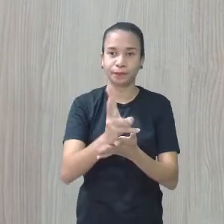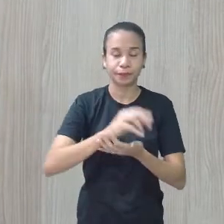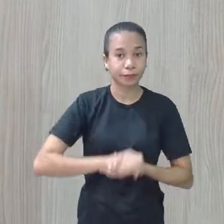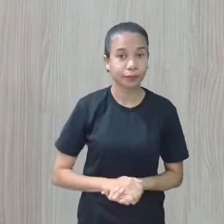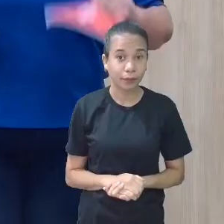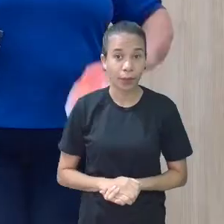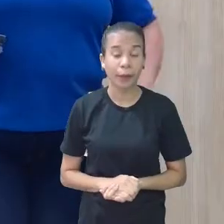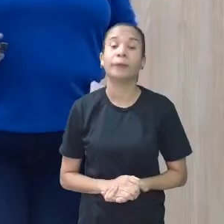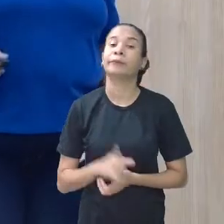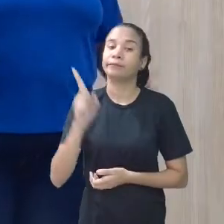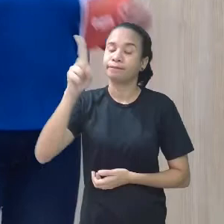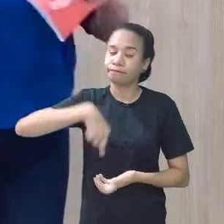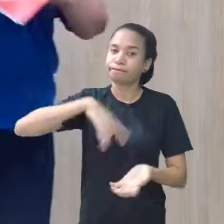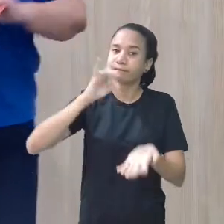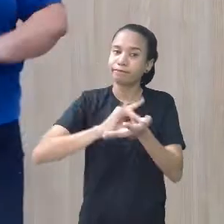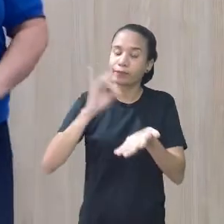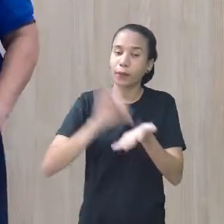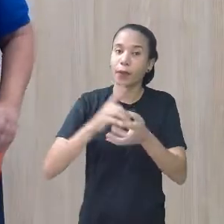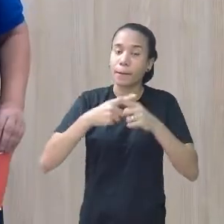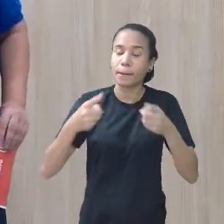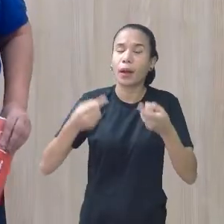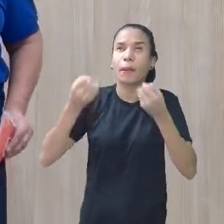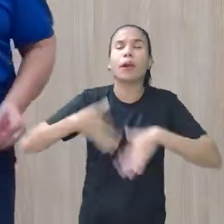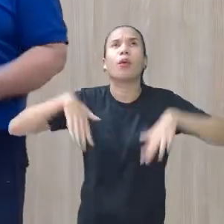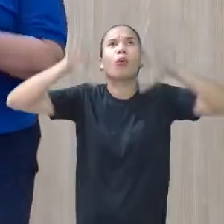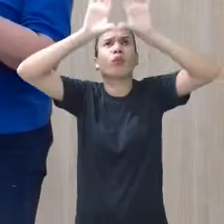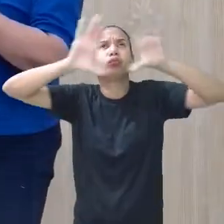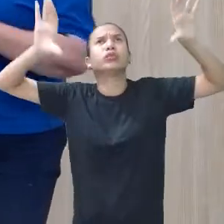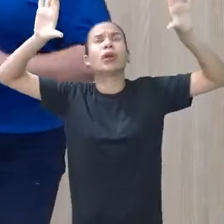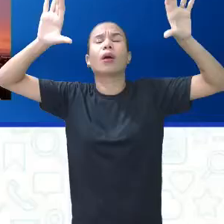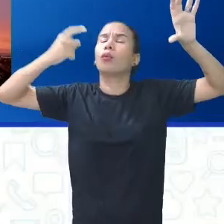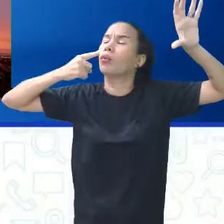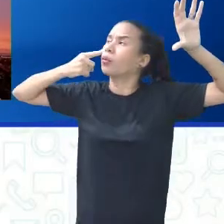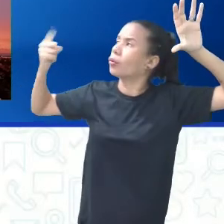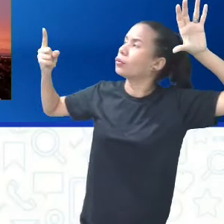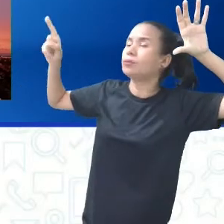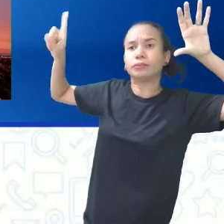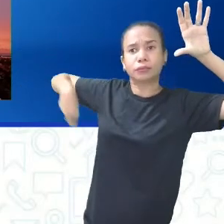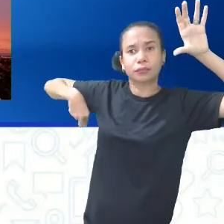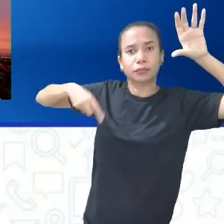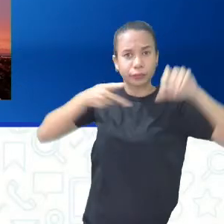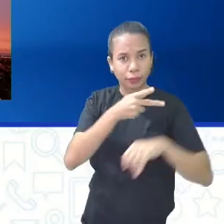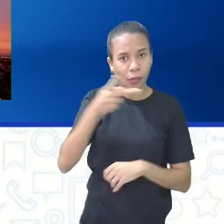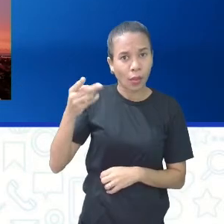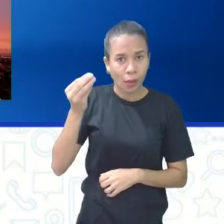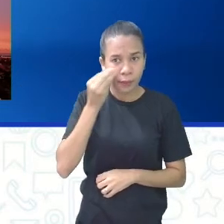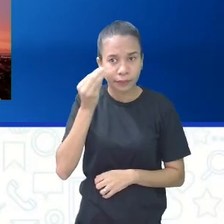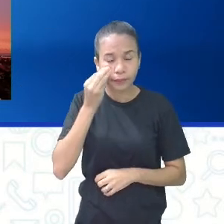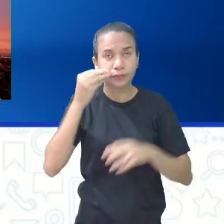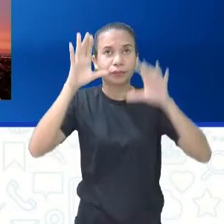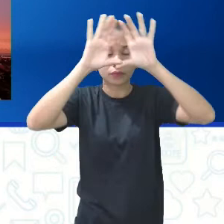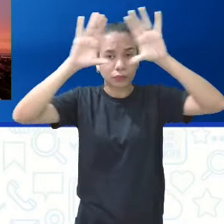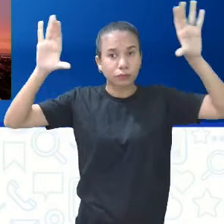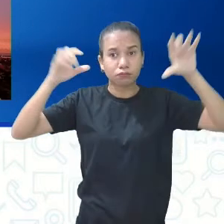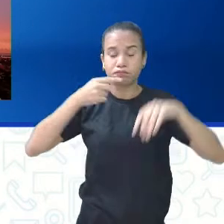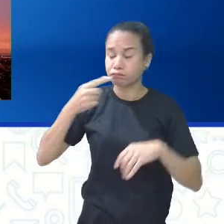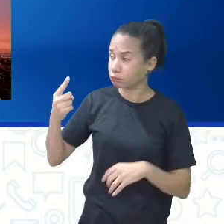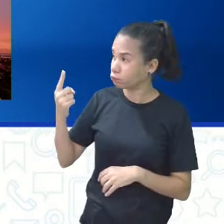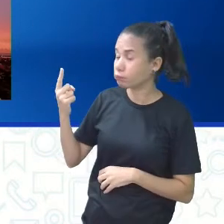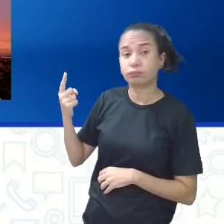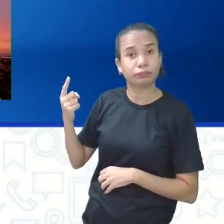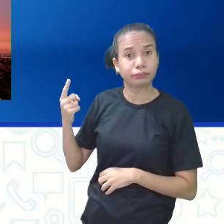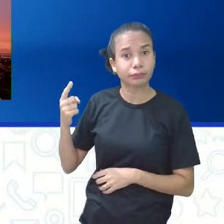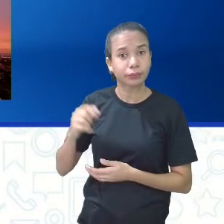constante. Pois é, mas falando de céu, olha o que eu trouxe para vocês. Vocês têm observado o céu nos últimos dias?